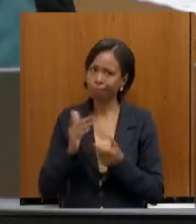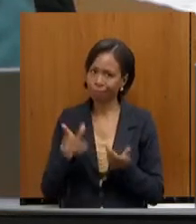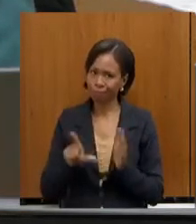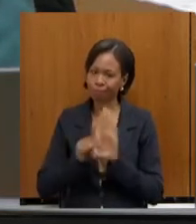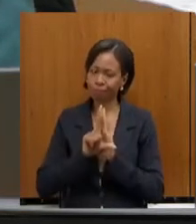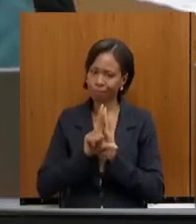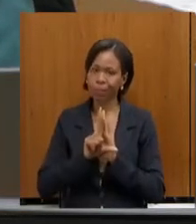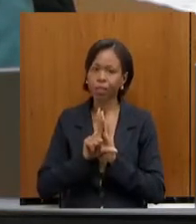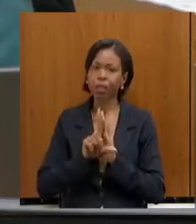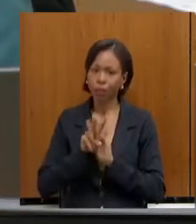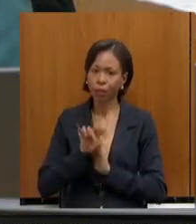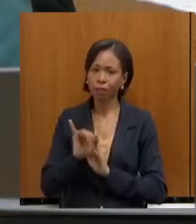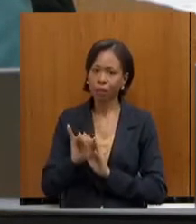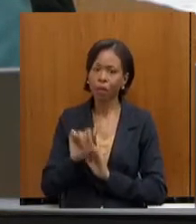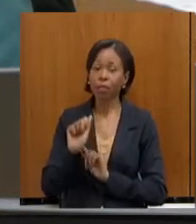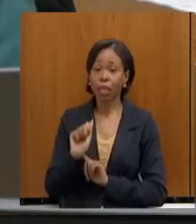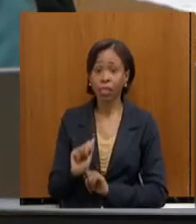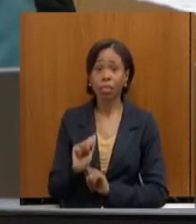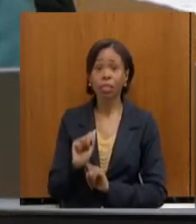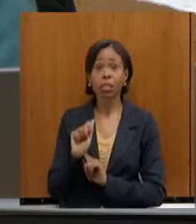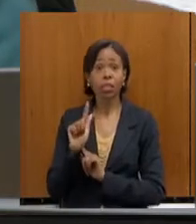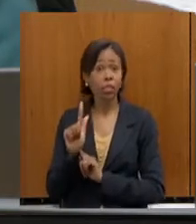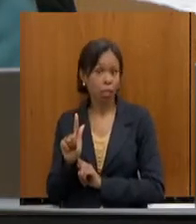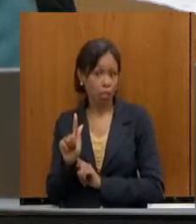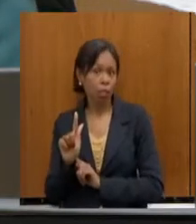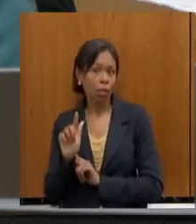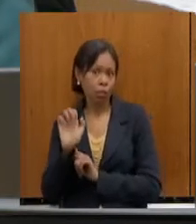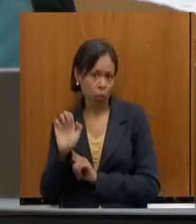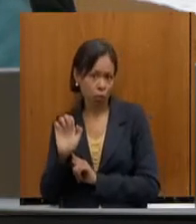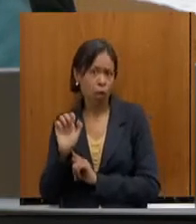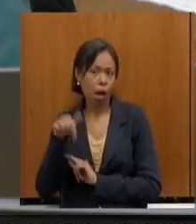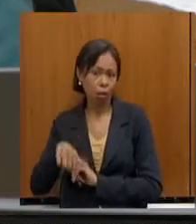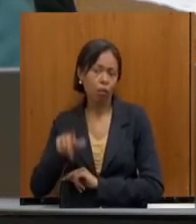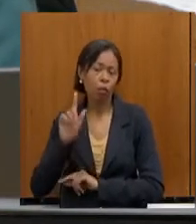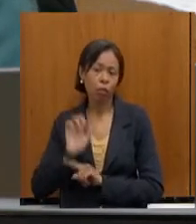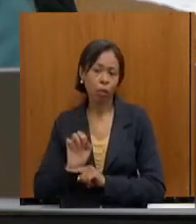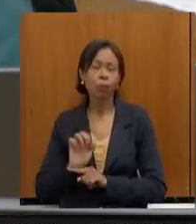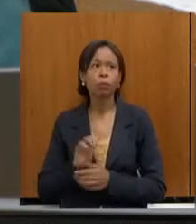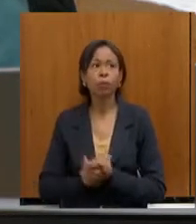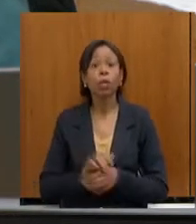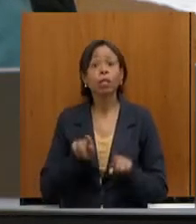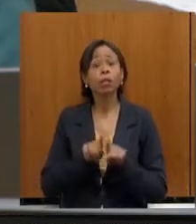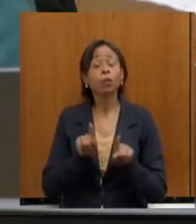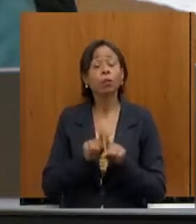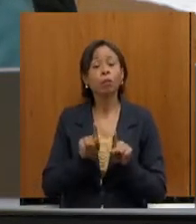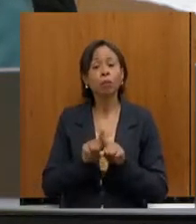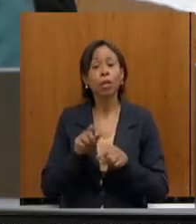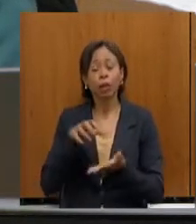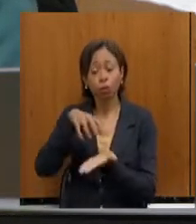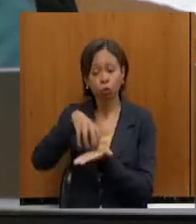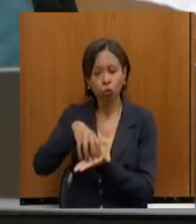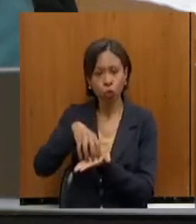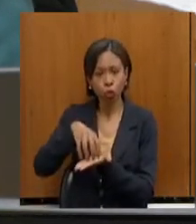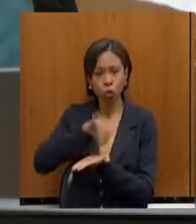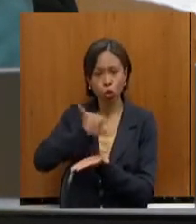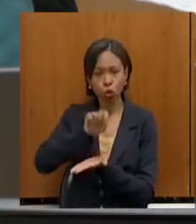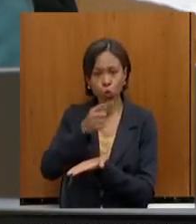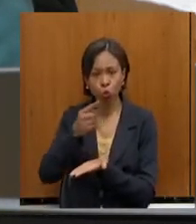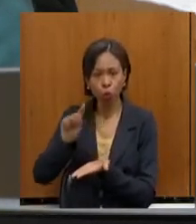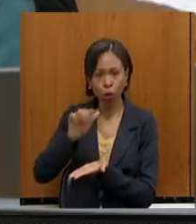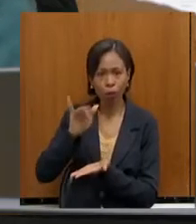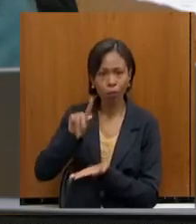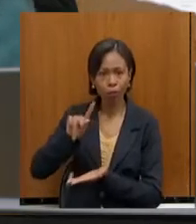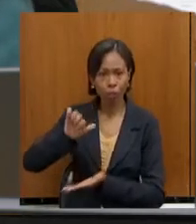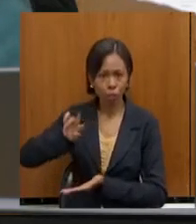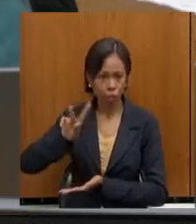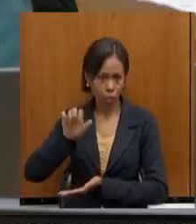será trabalhado pela Advocacia Geral do Estado e por fim Deputado a Fundação João Pinheiro a pedido do governador Romeu Zema está fazendo